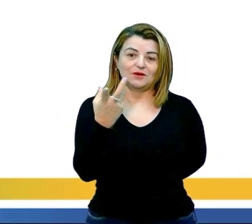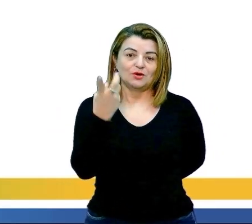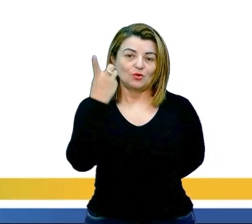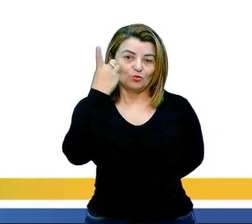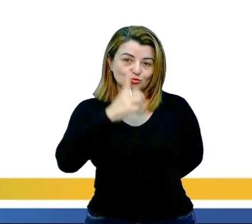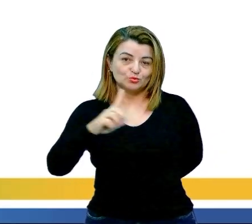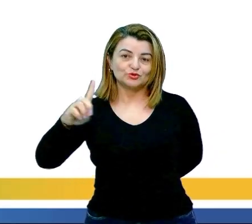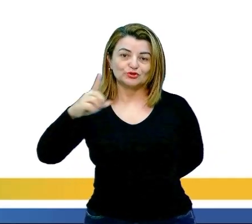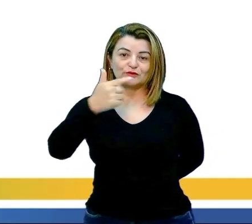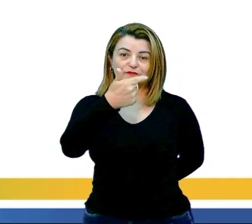24 horas.